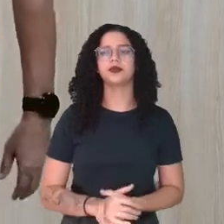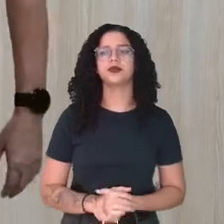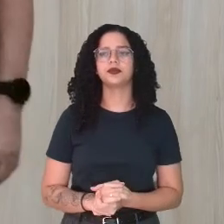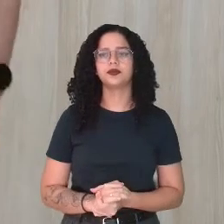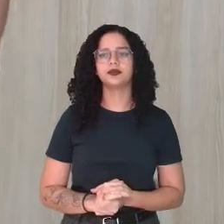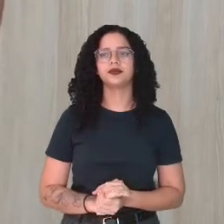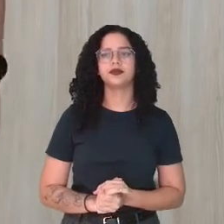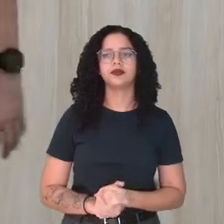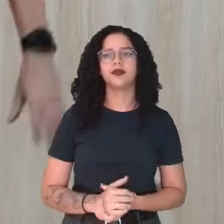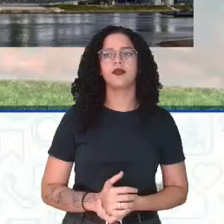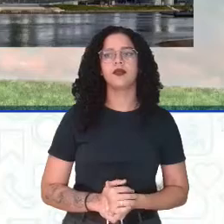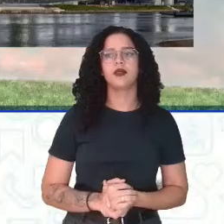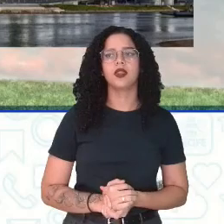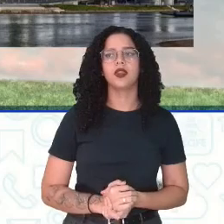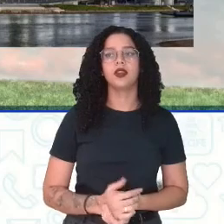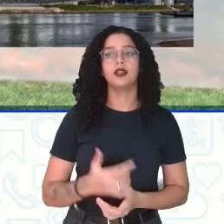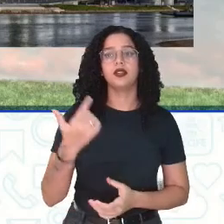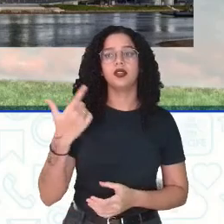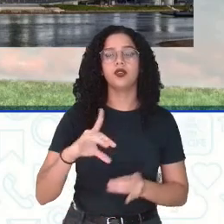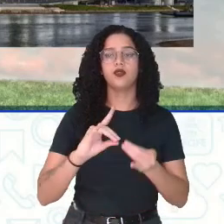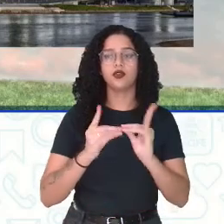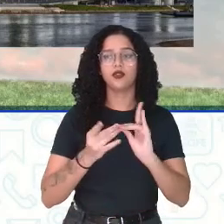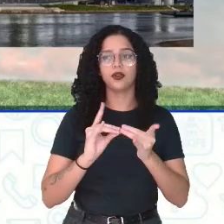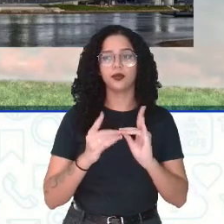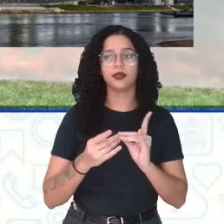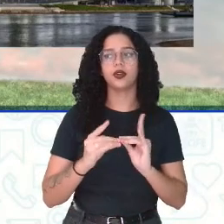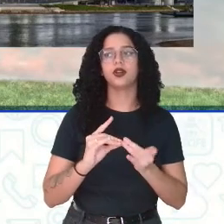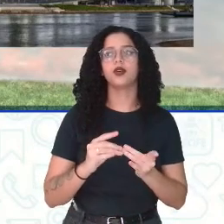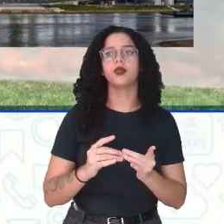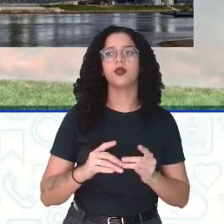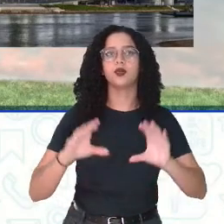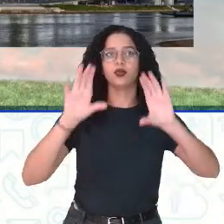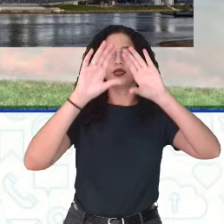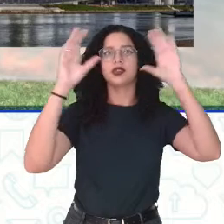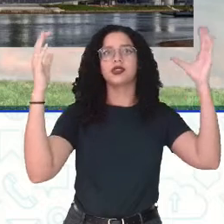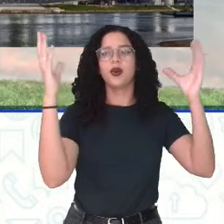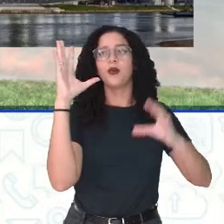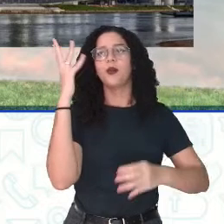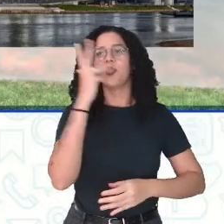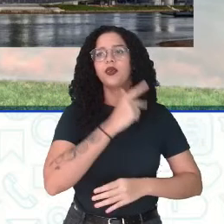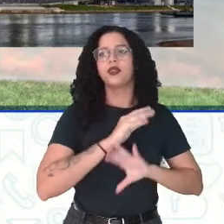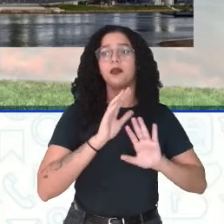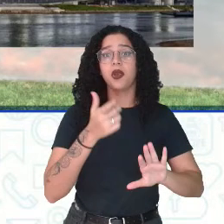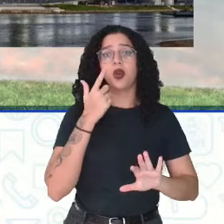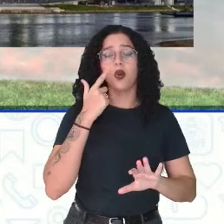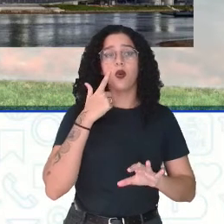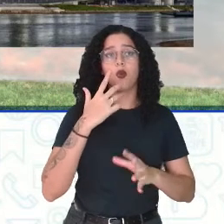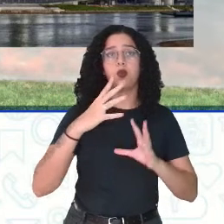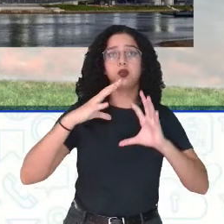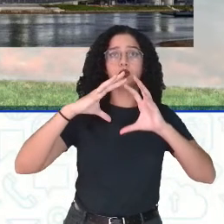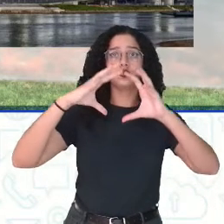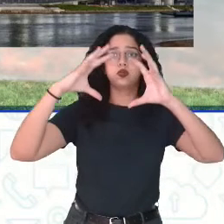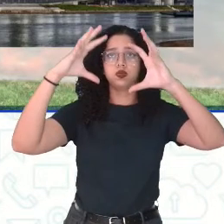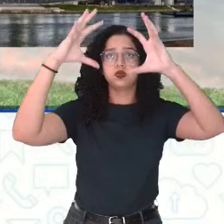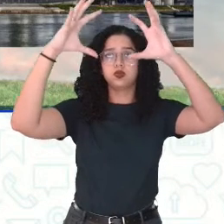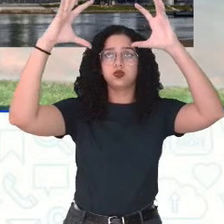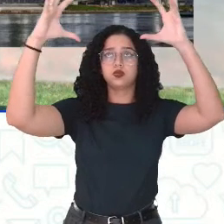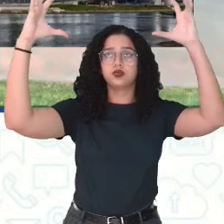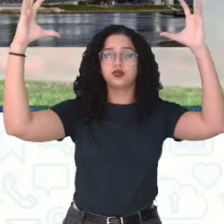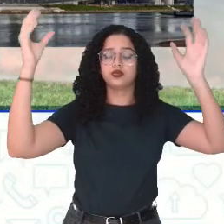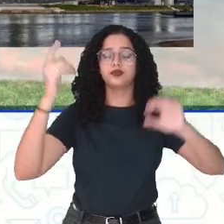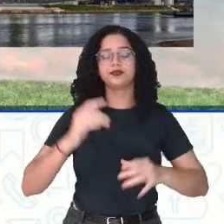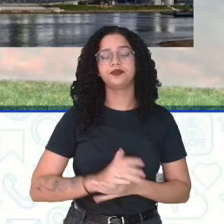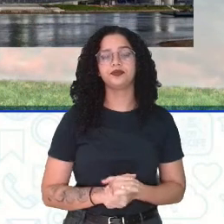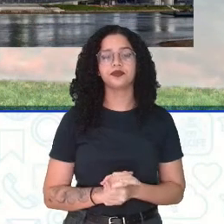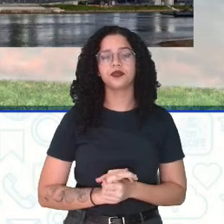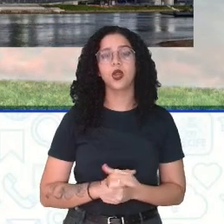lá. De novo aí outra fábrica aí, ó, outra usina, um céu bonito, né? Mas olha a fumaça lá. Né? Então, ó, o crescimento